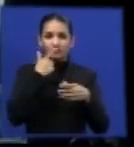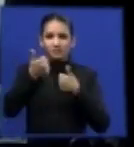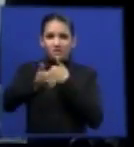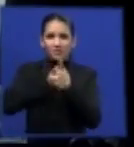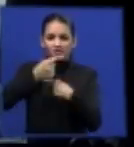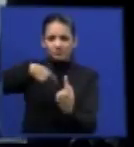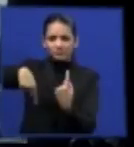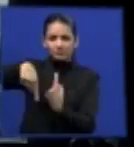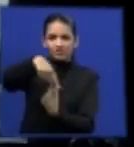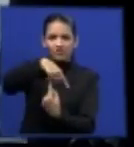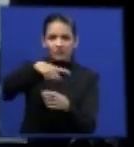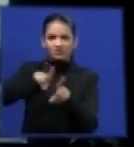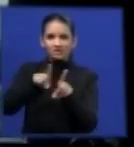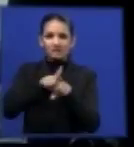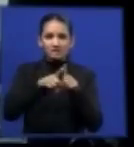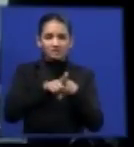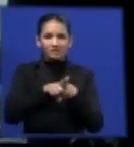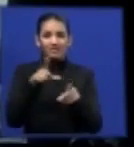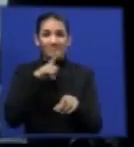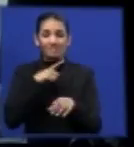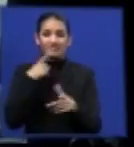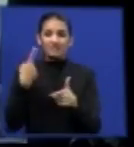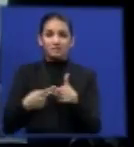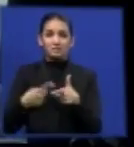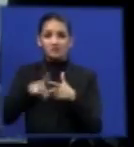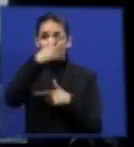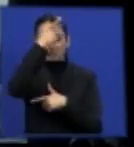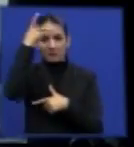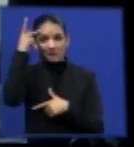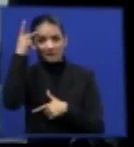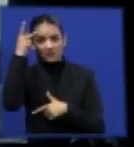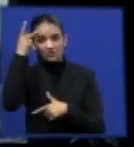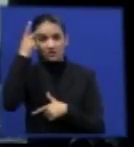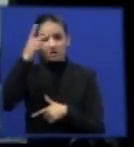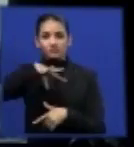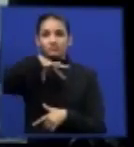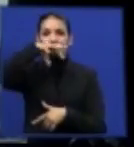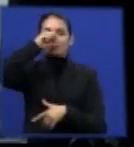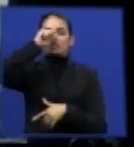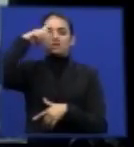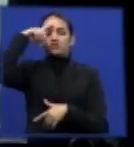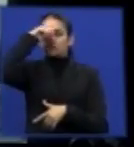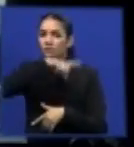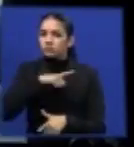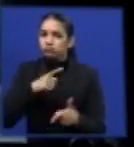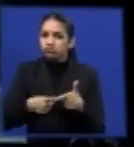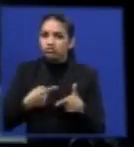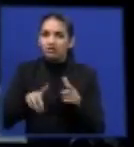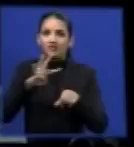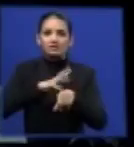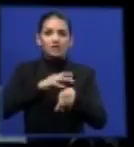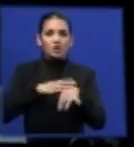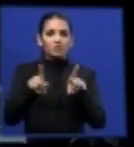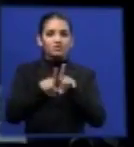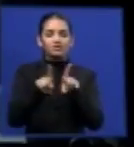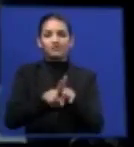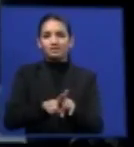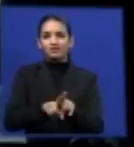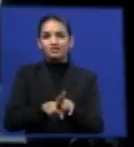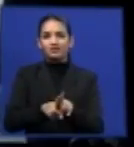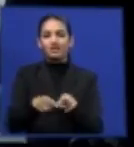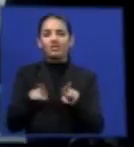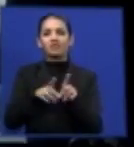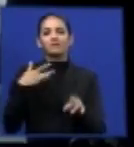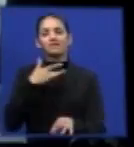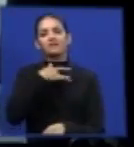Cantagalo há incidência de problemas respiratórios de problemas de saúde eh em cidades como